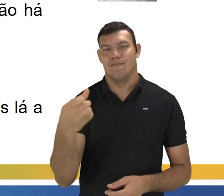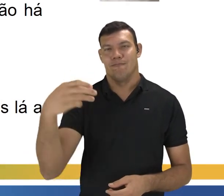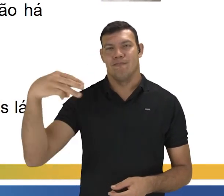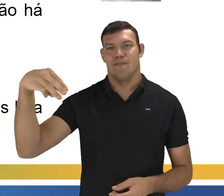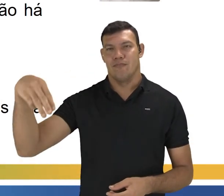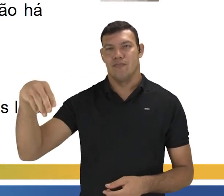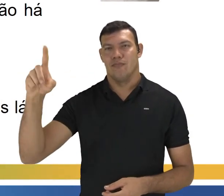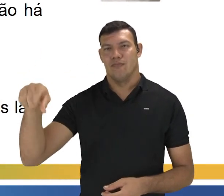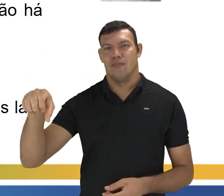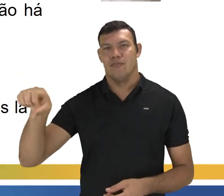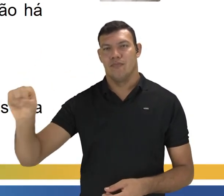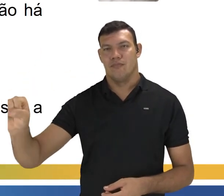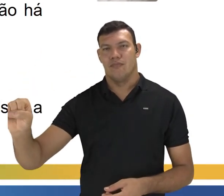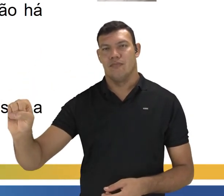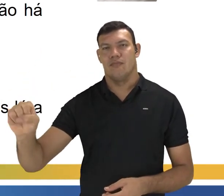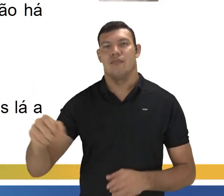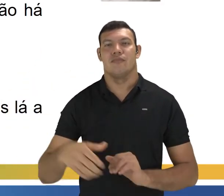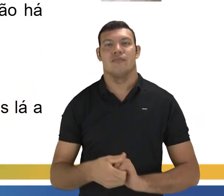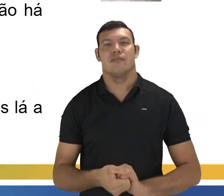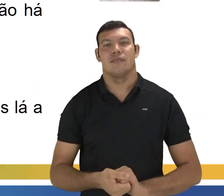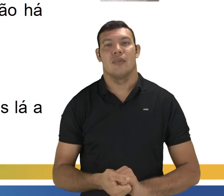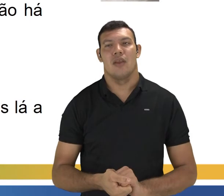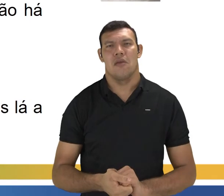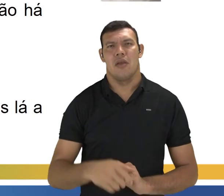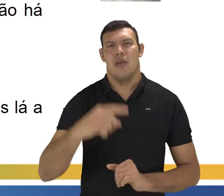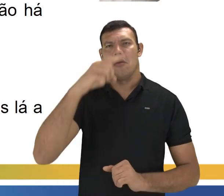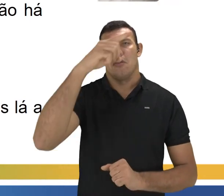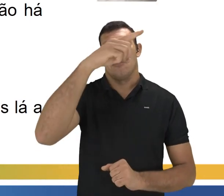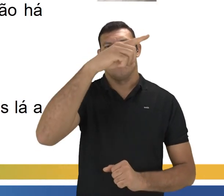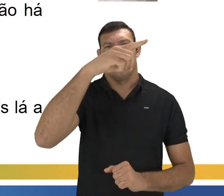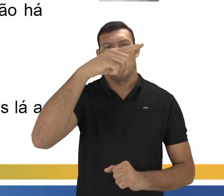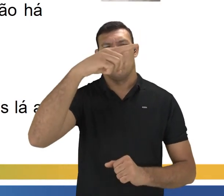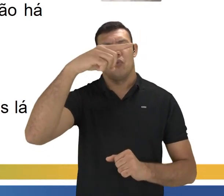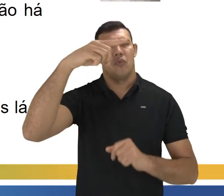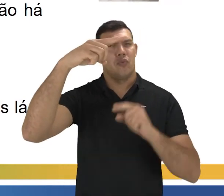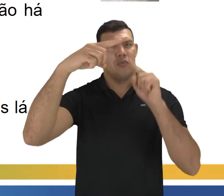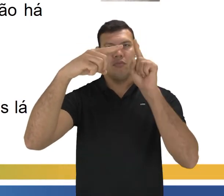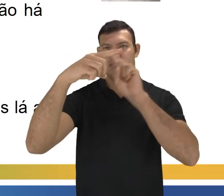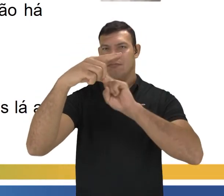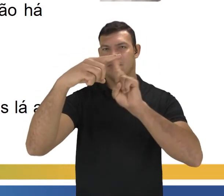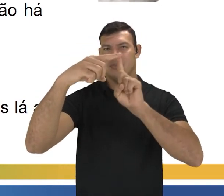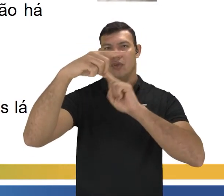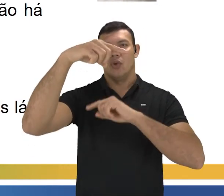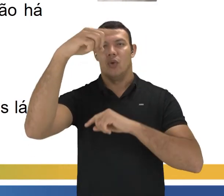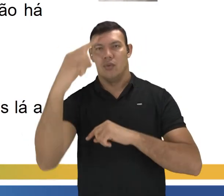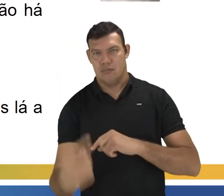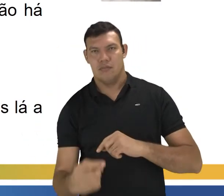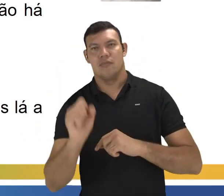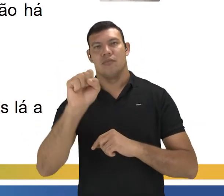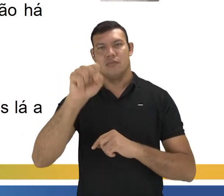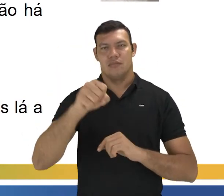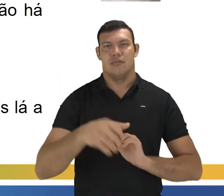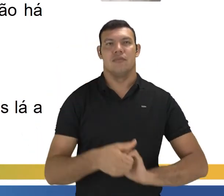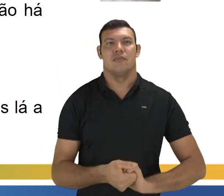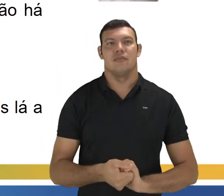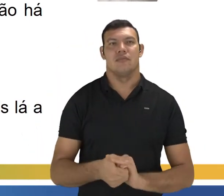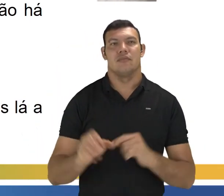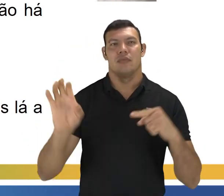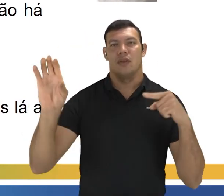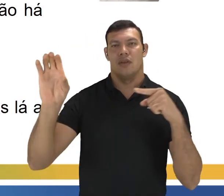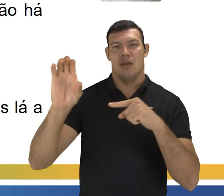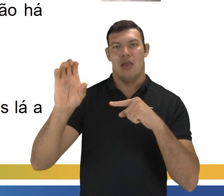1,6 metros por segundo ao quadrado então o ele não ficaria parado no ele iria cair